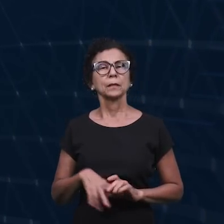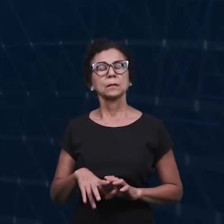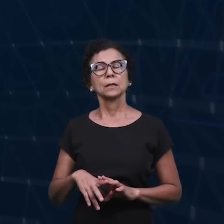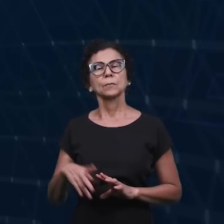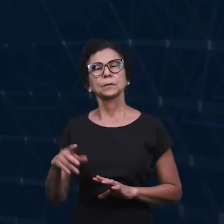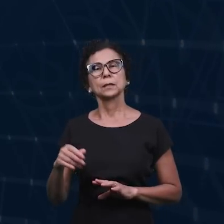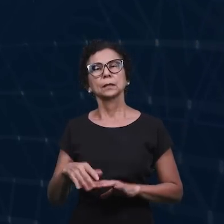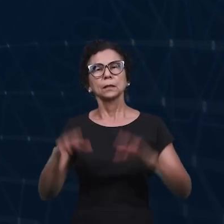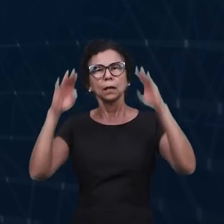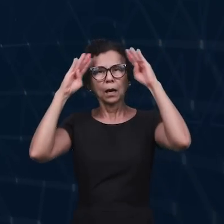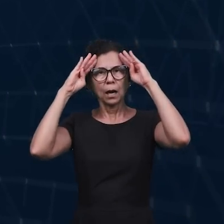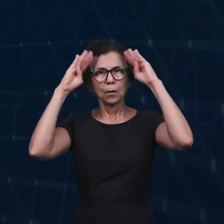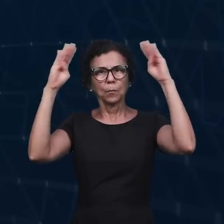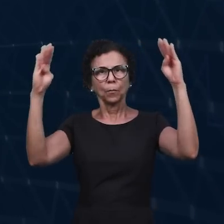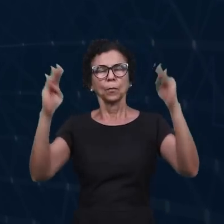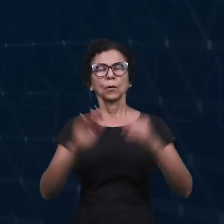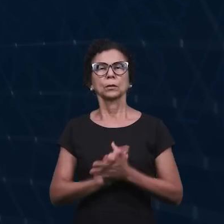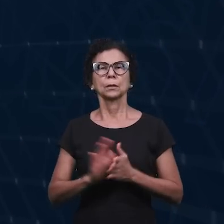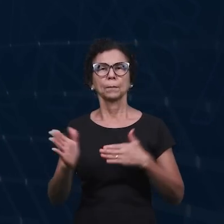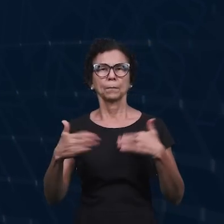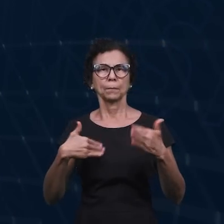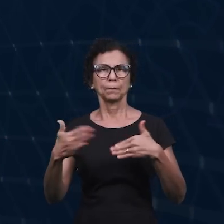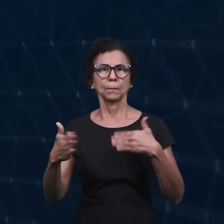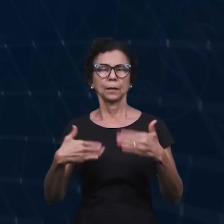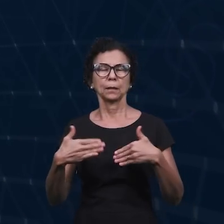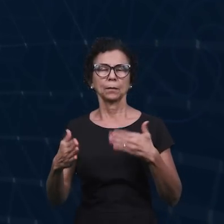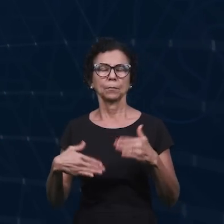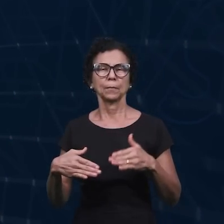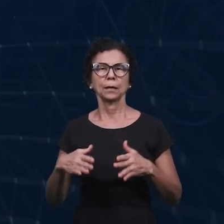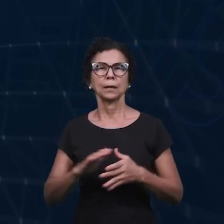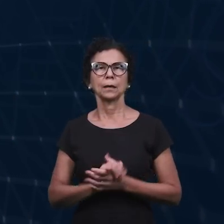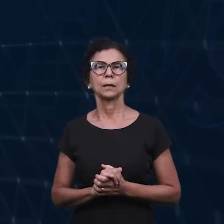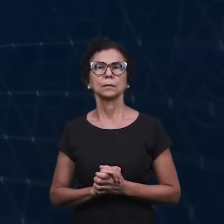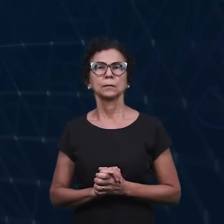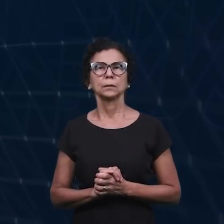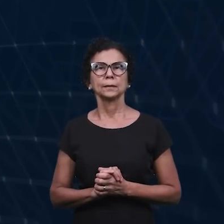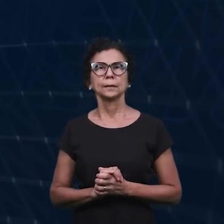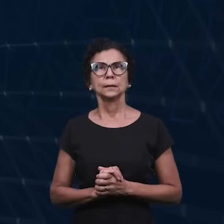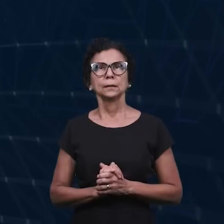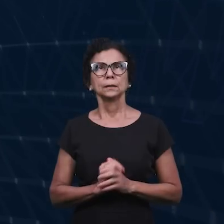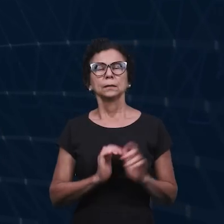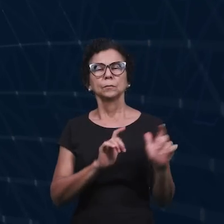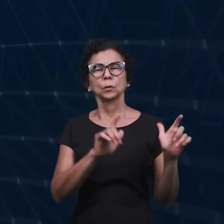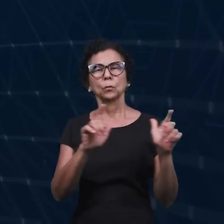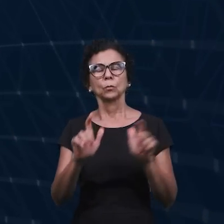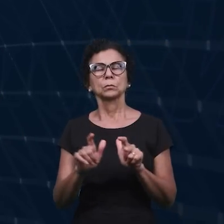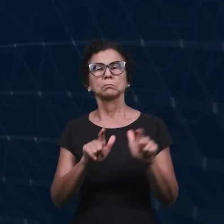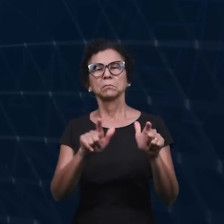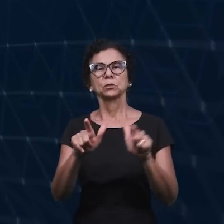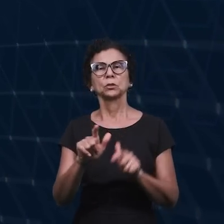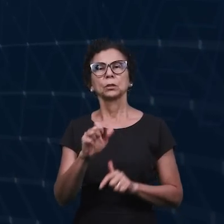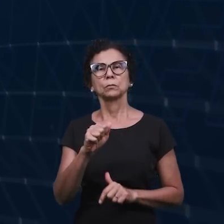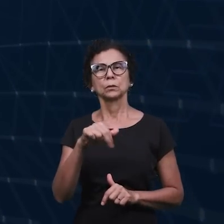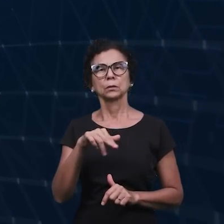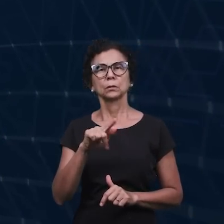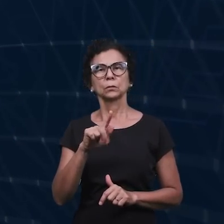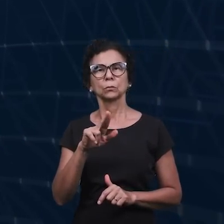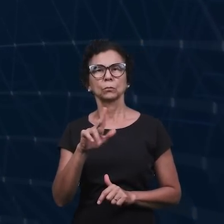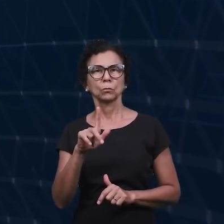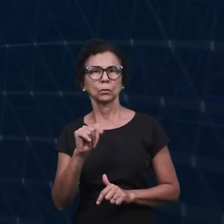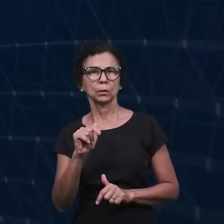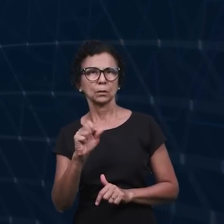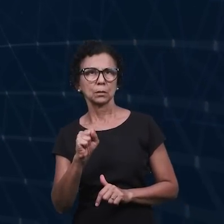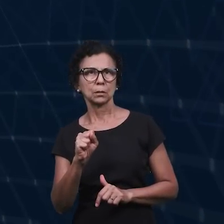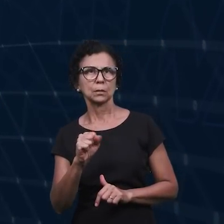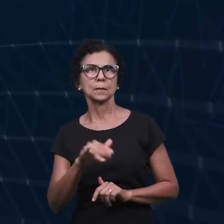aeroporto de Panamá, indo em direção a São Pedro Sula, em Honduras.